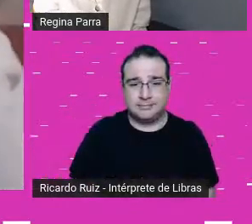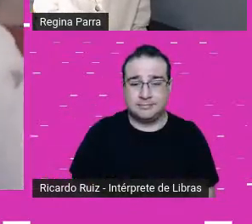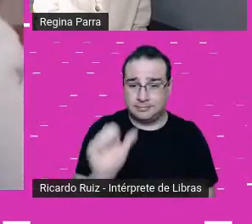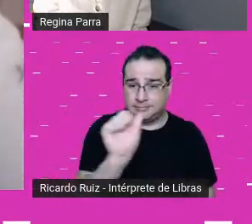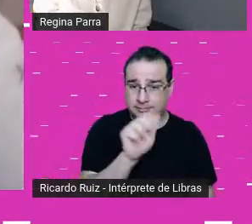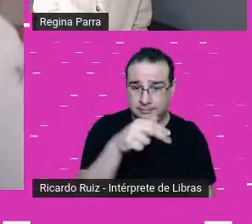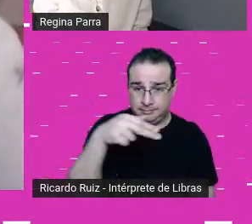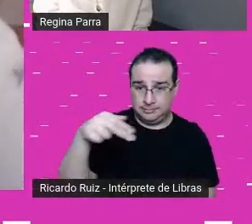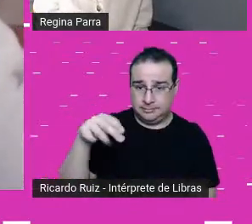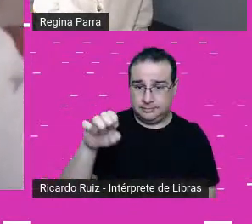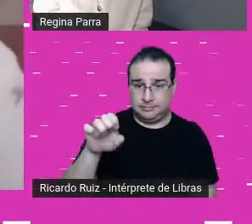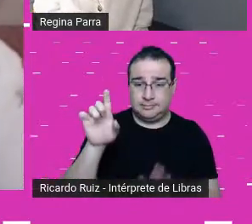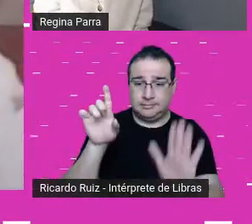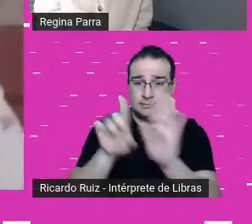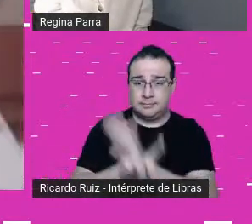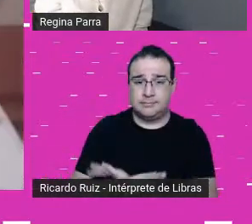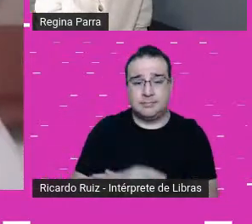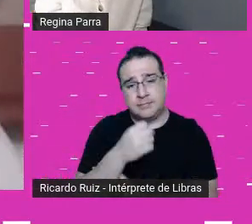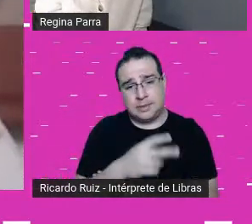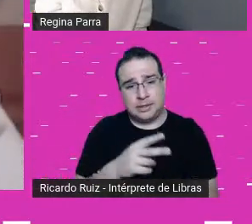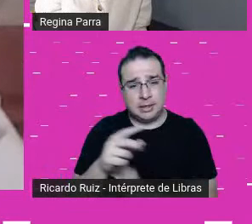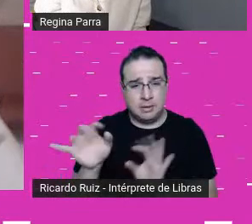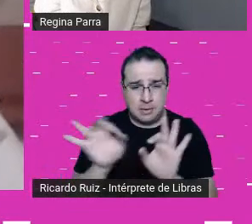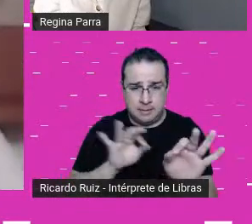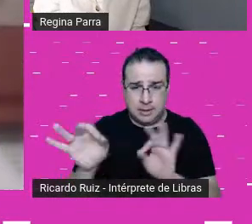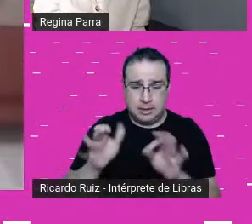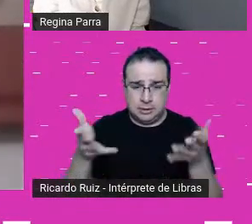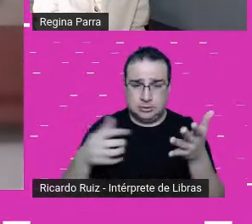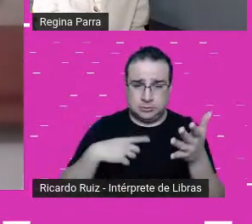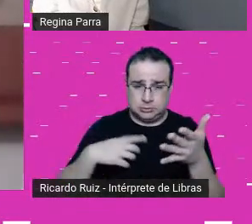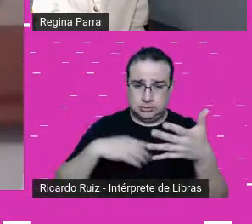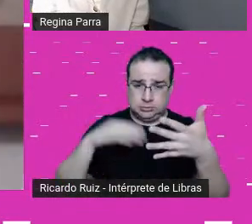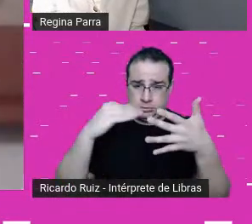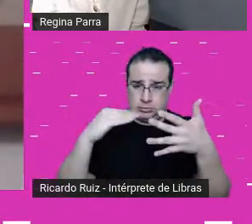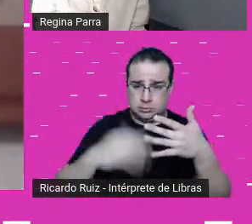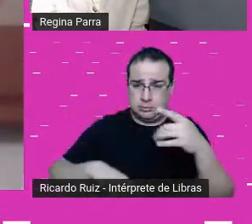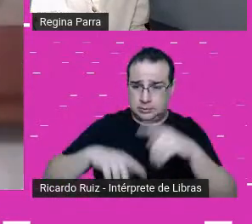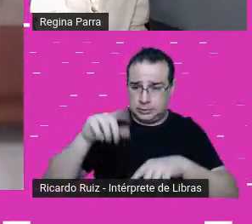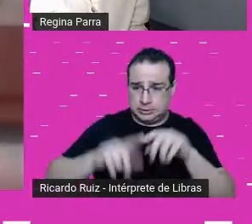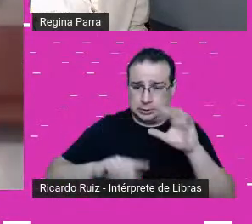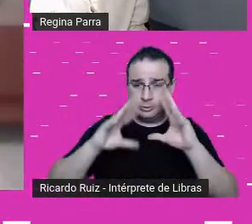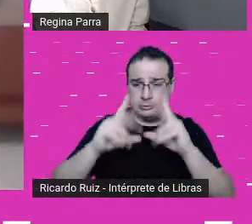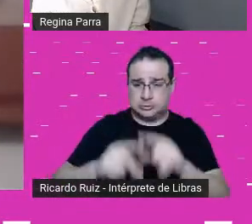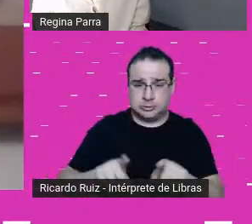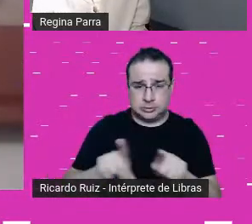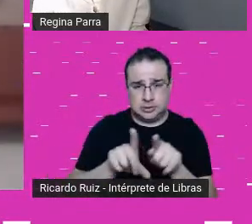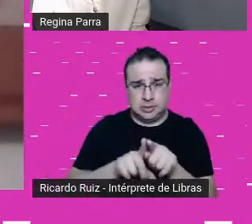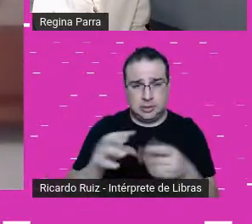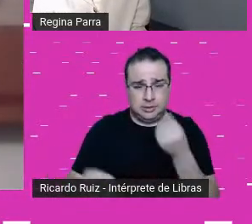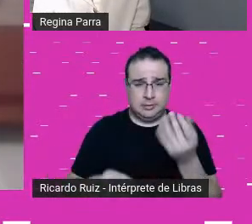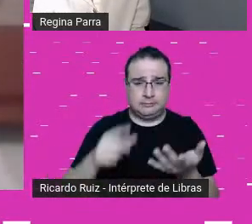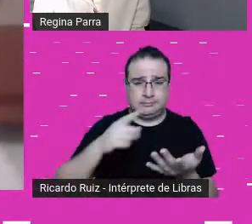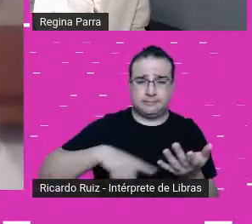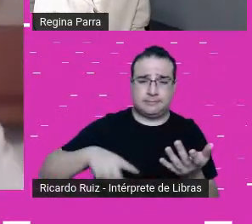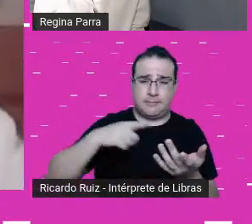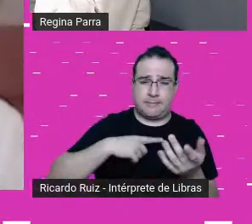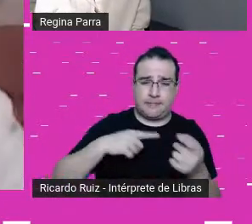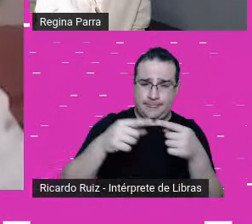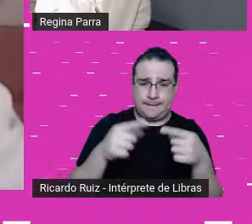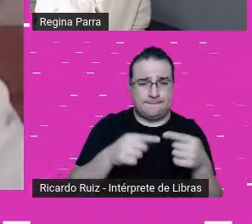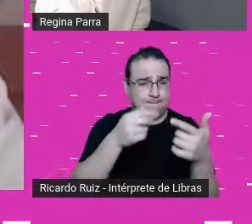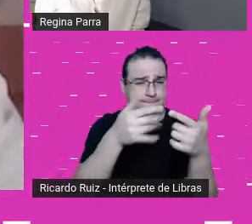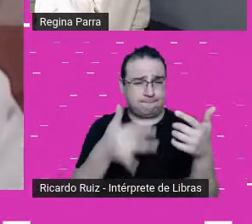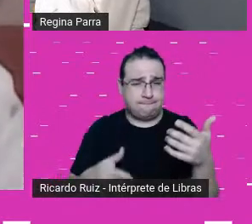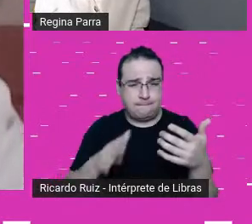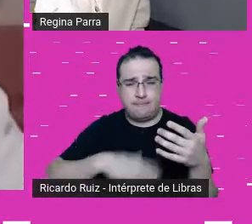Anne, bom, eu fuçando aqui, né, nos materiais, enfim, nas nossas coisas lá na